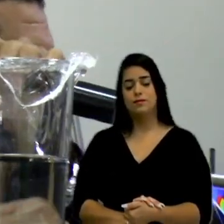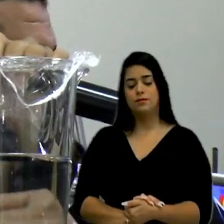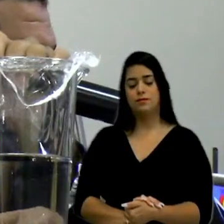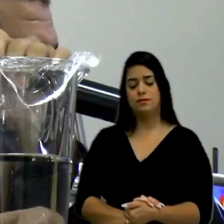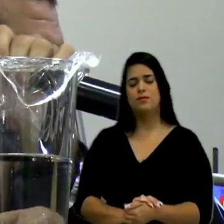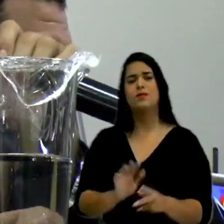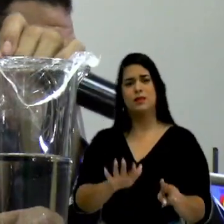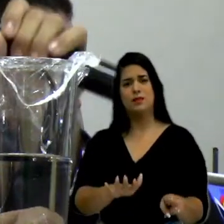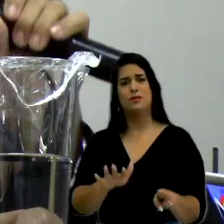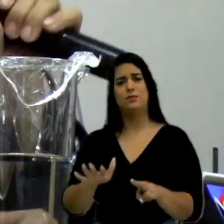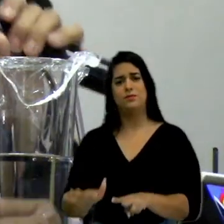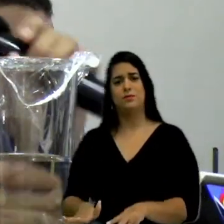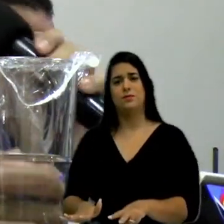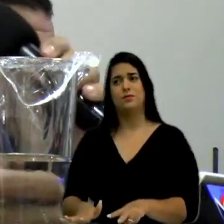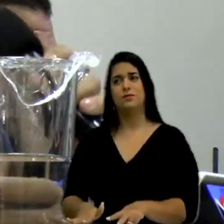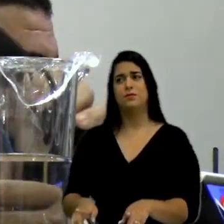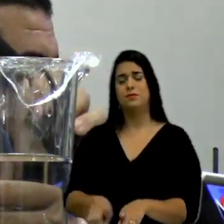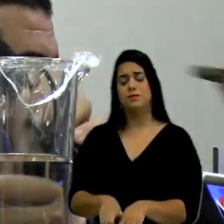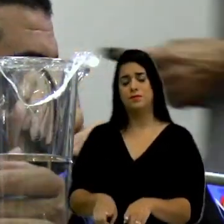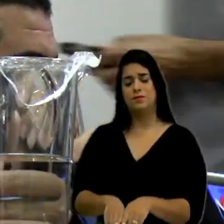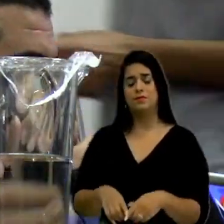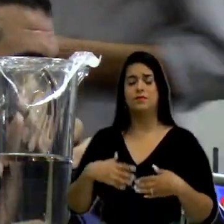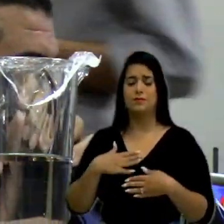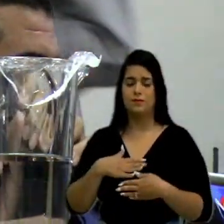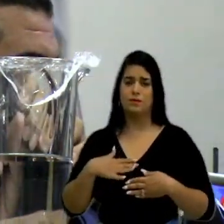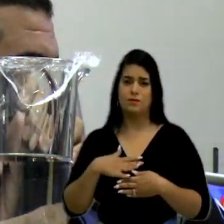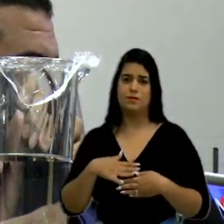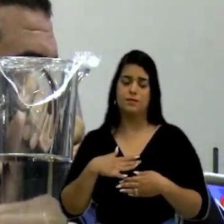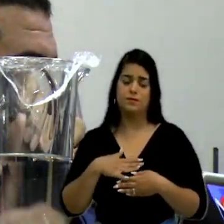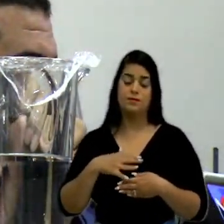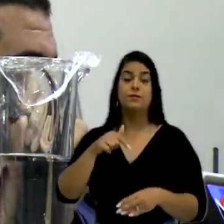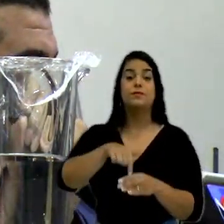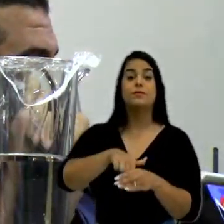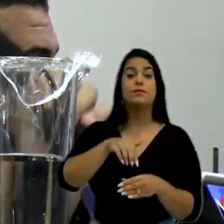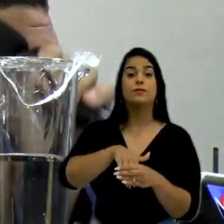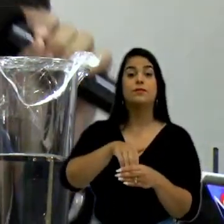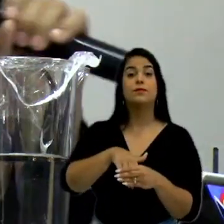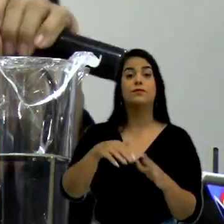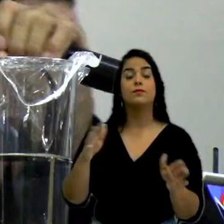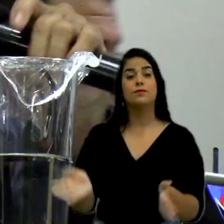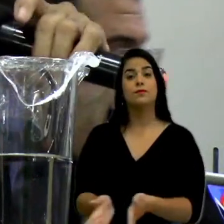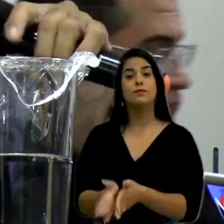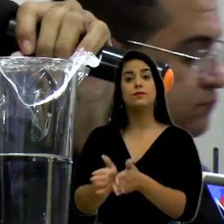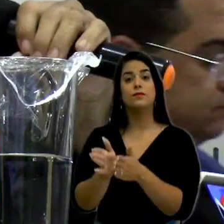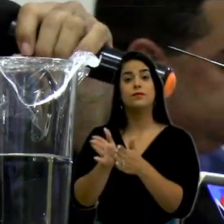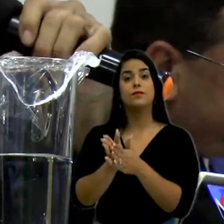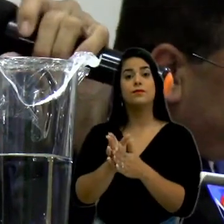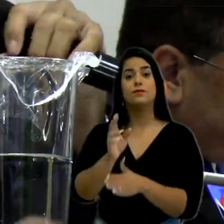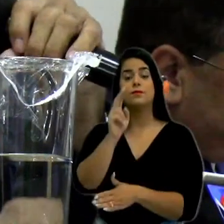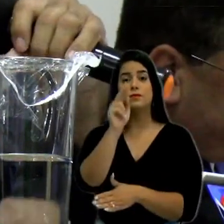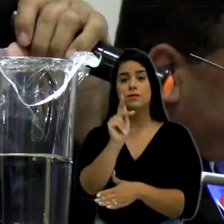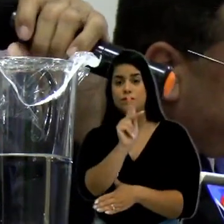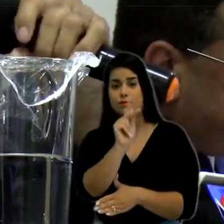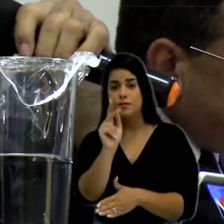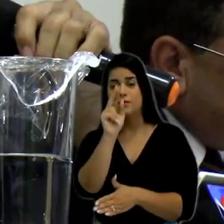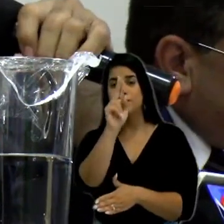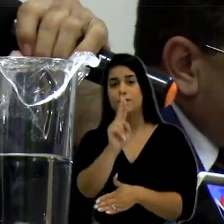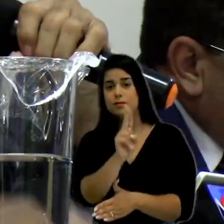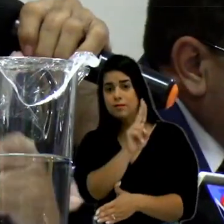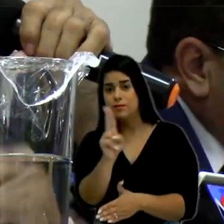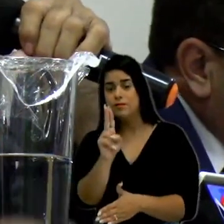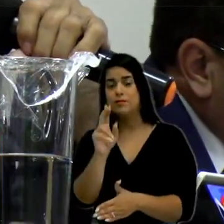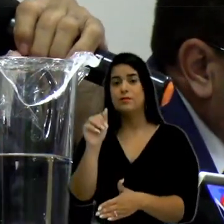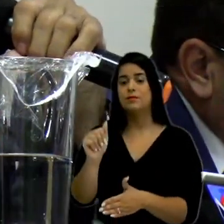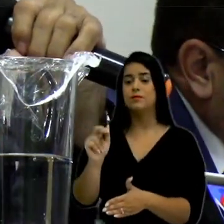nessa semana. E gostaria, senhor presidente, de colocar aqui um voto de aplauso a Padre Arlindo, da cidade de Tamandaré, pelo